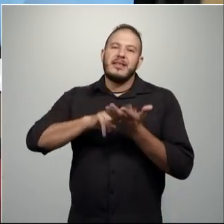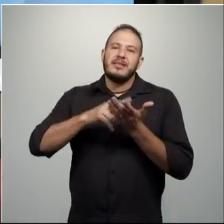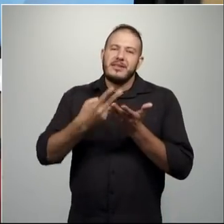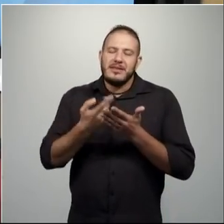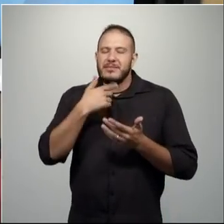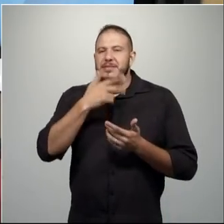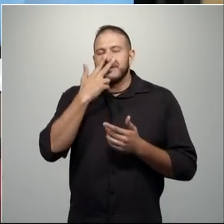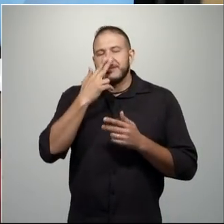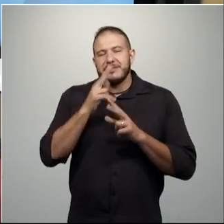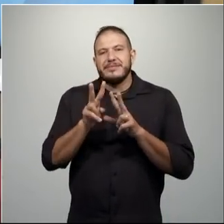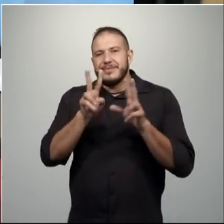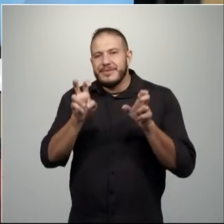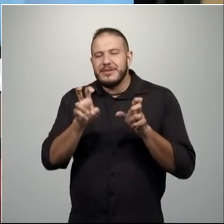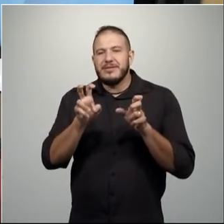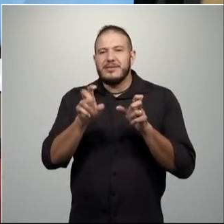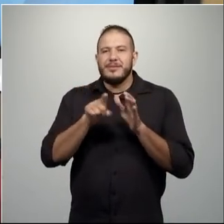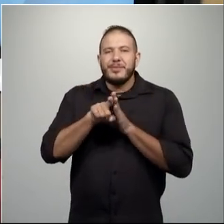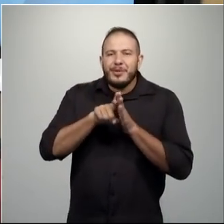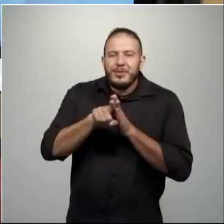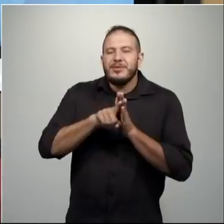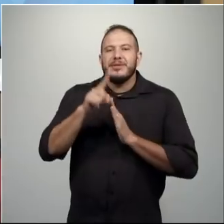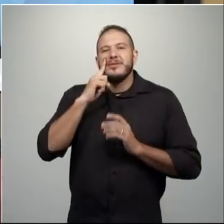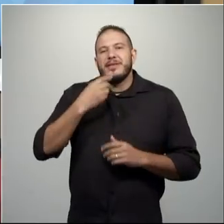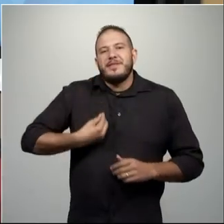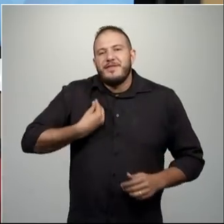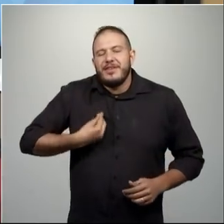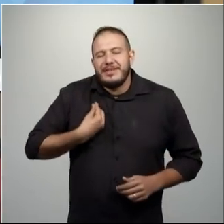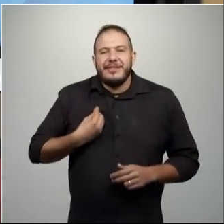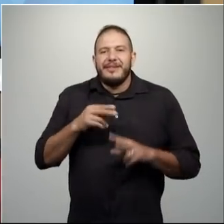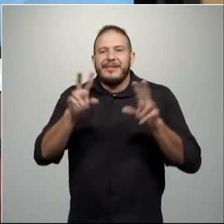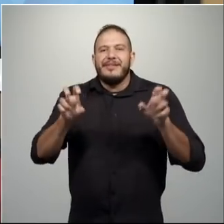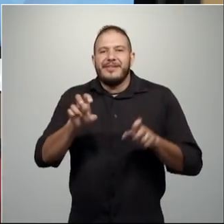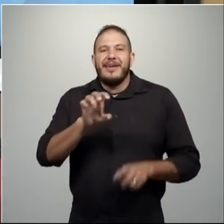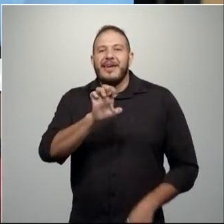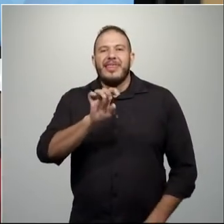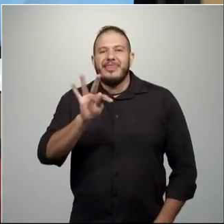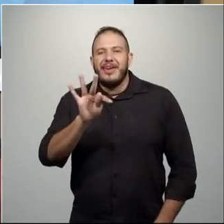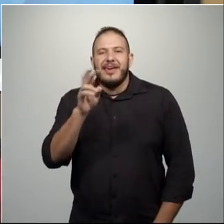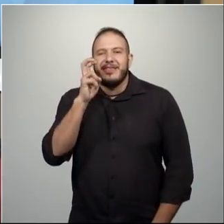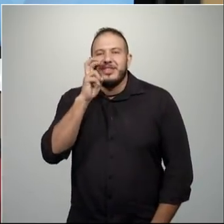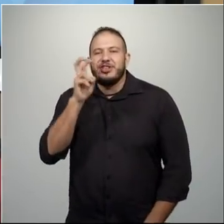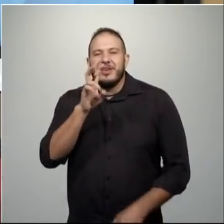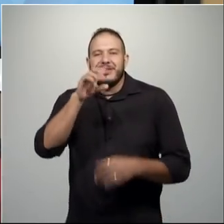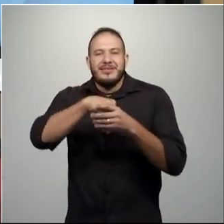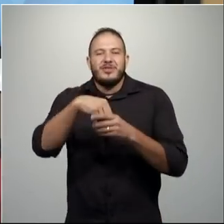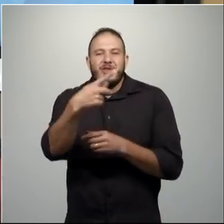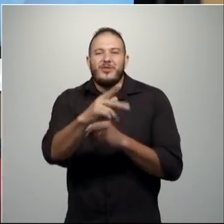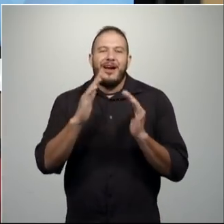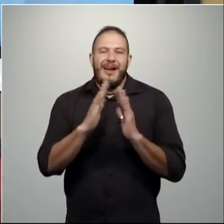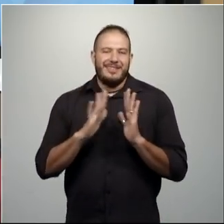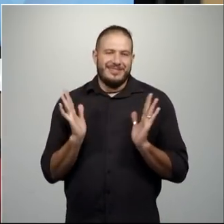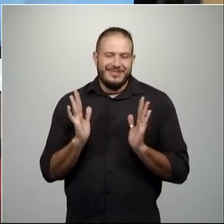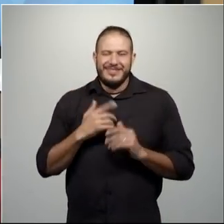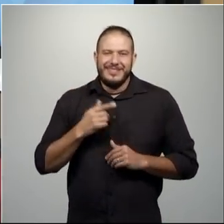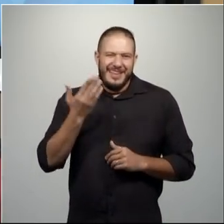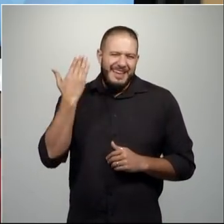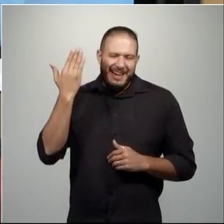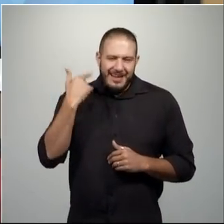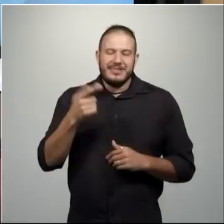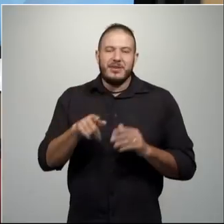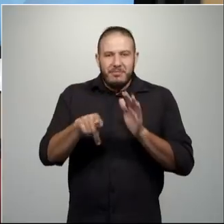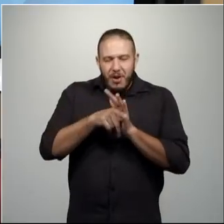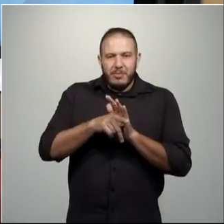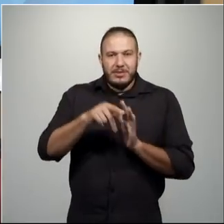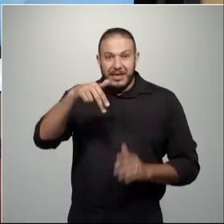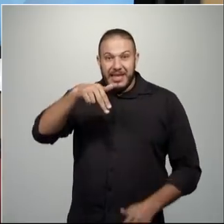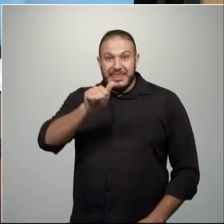por vida vida extraterrestre inteligente na sua casa a ideia era um programa da nasa em